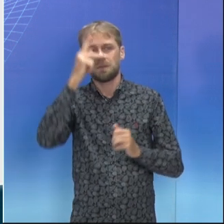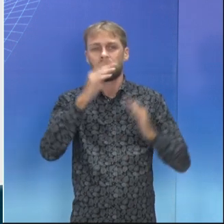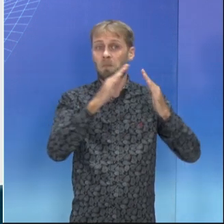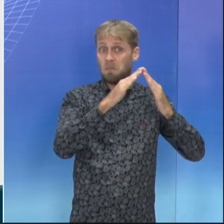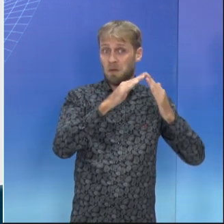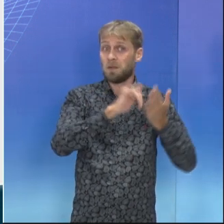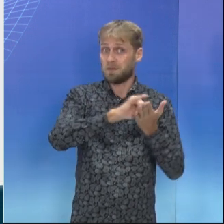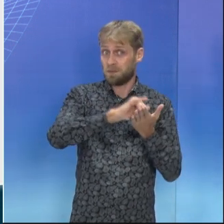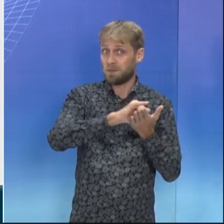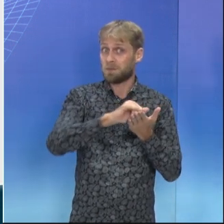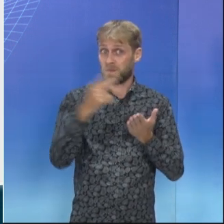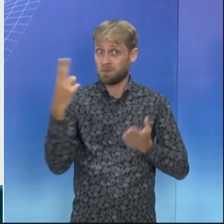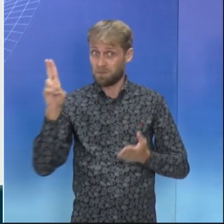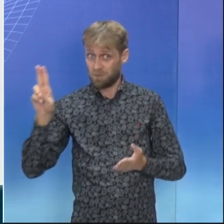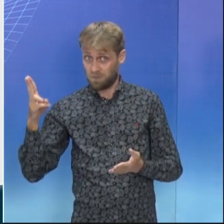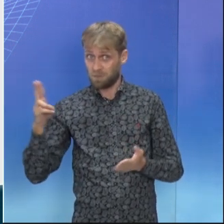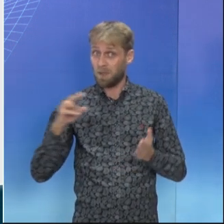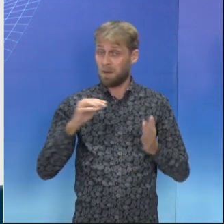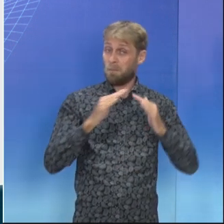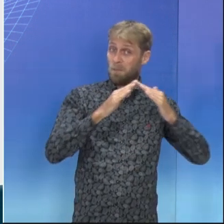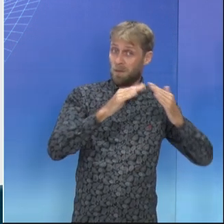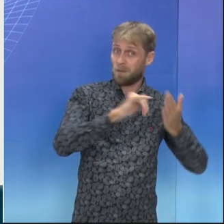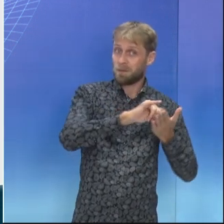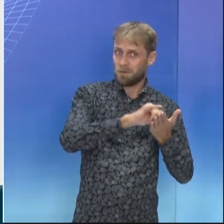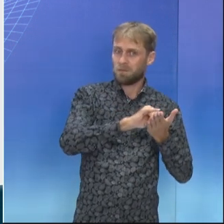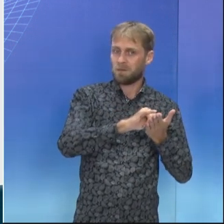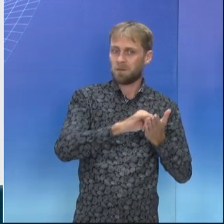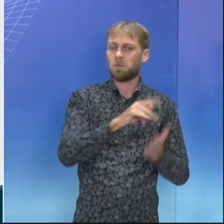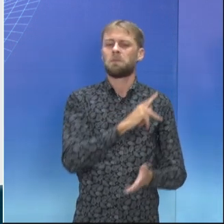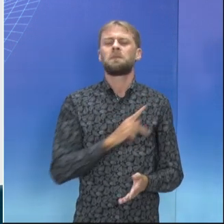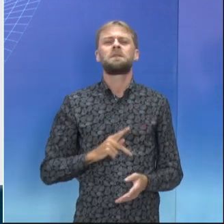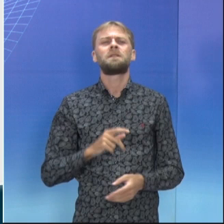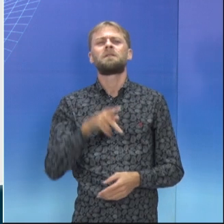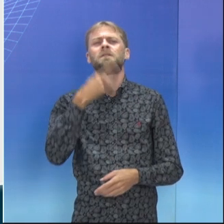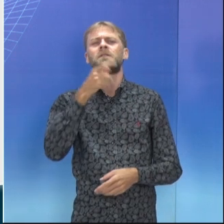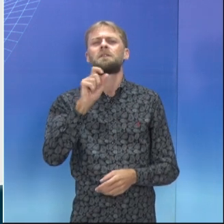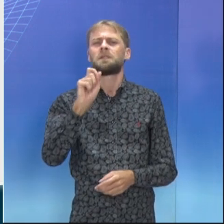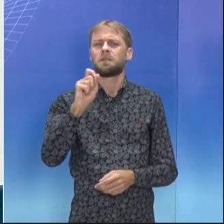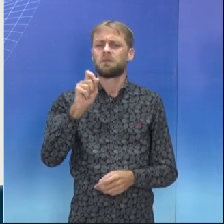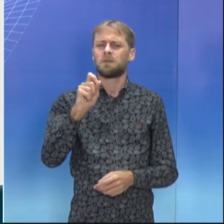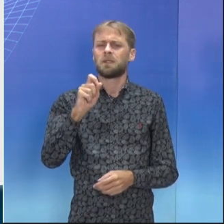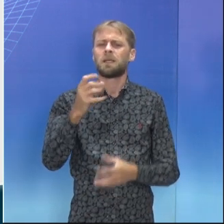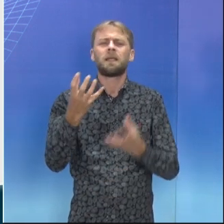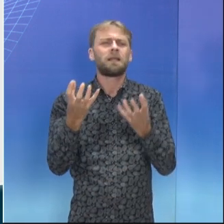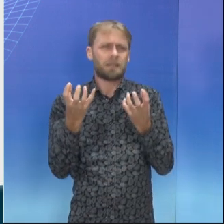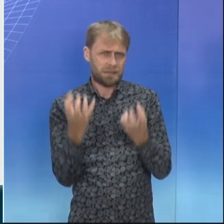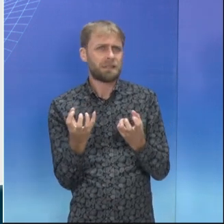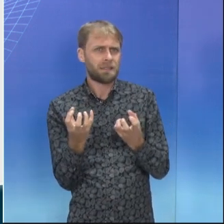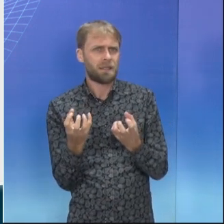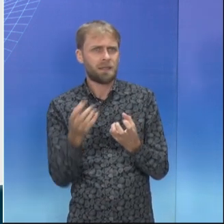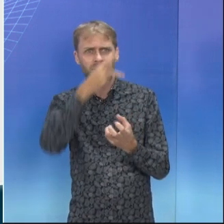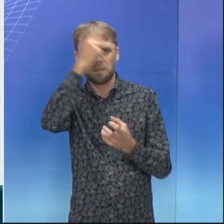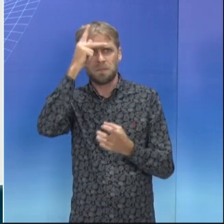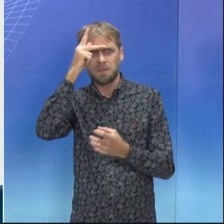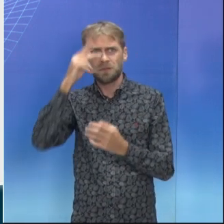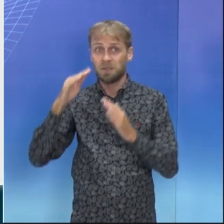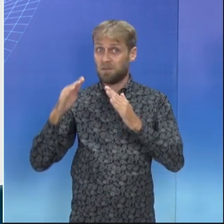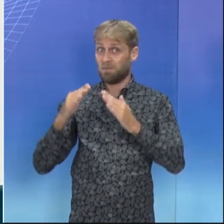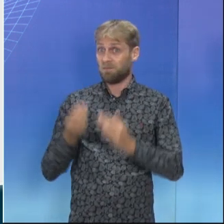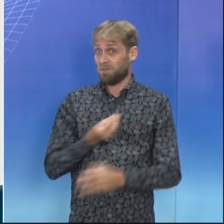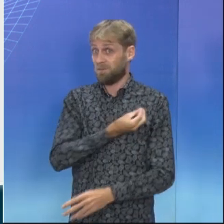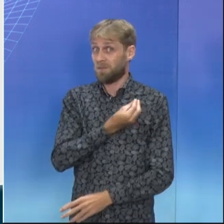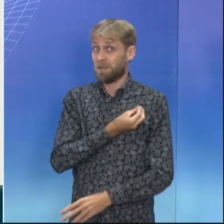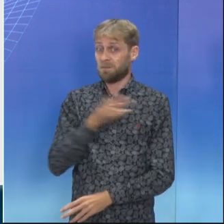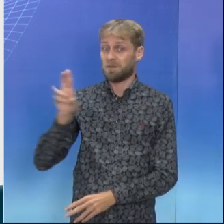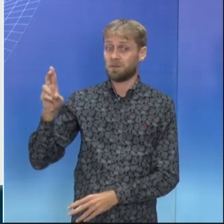aos compatriotas radicados em Nova York, o então presidente Mujica expressa o desejo de que os cidadãos